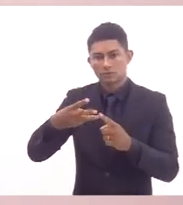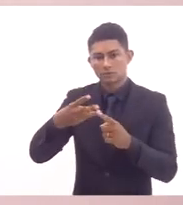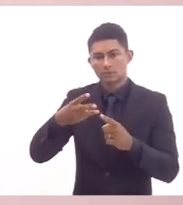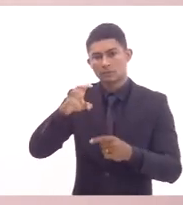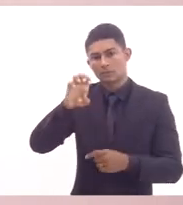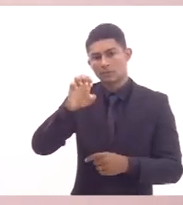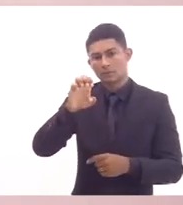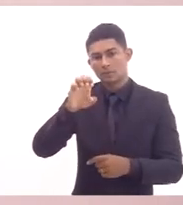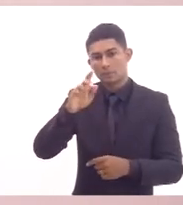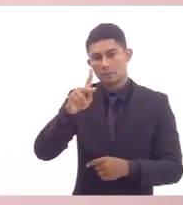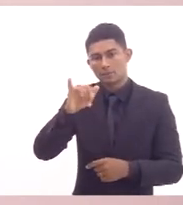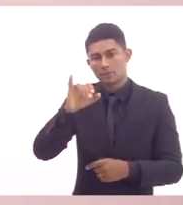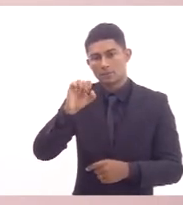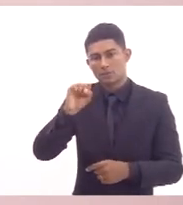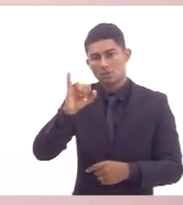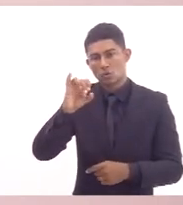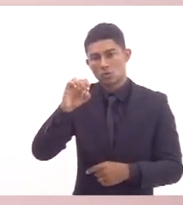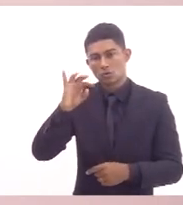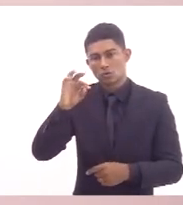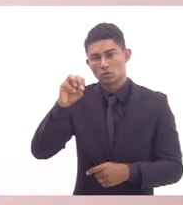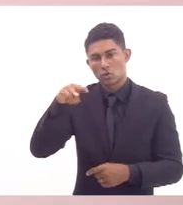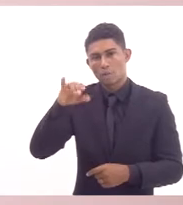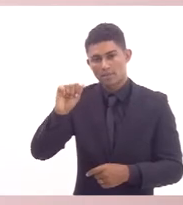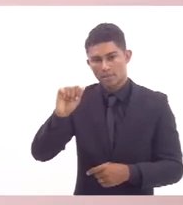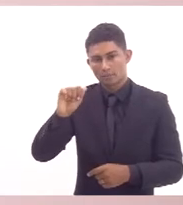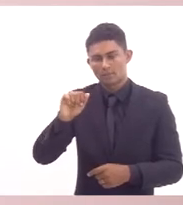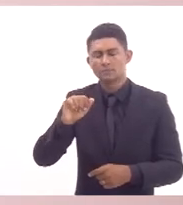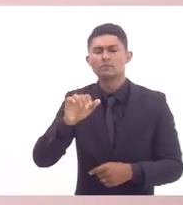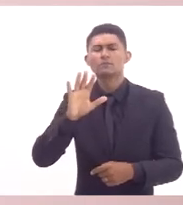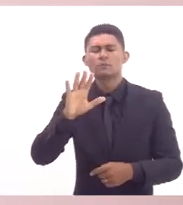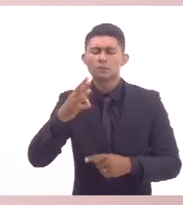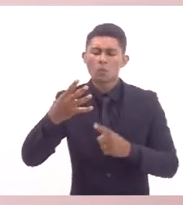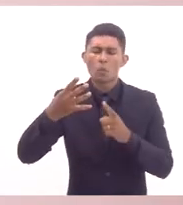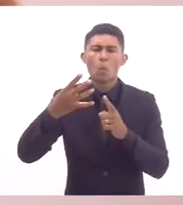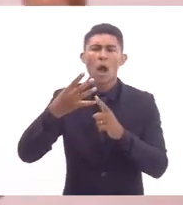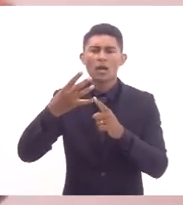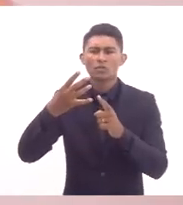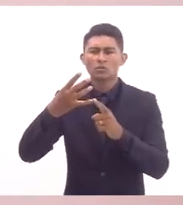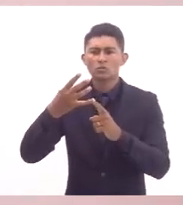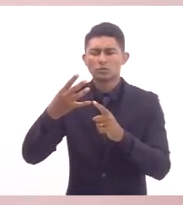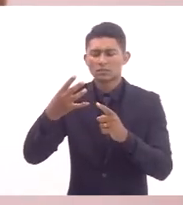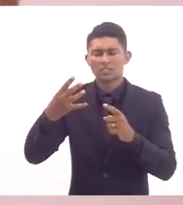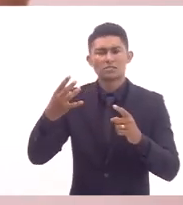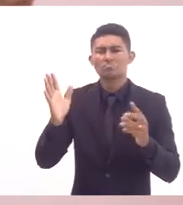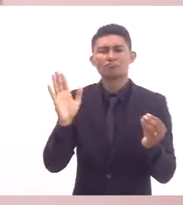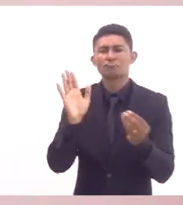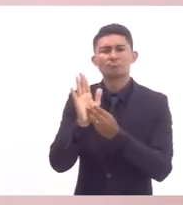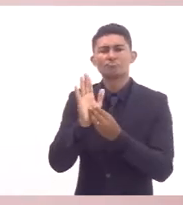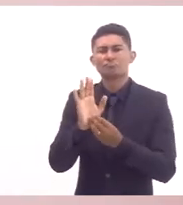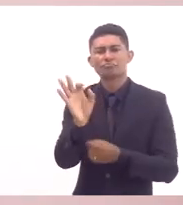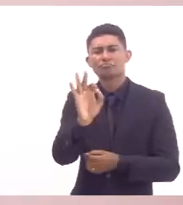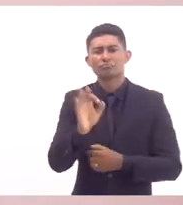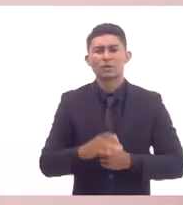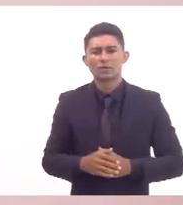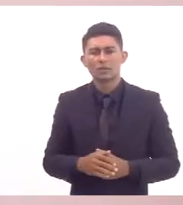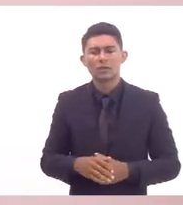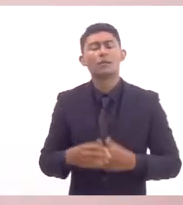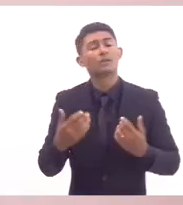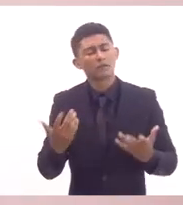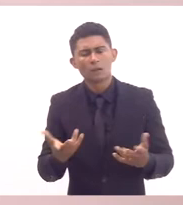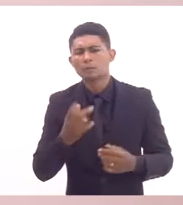kristeller não está citado E aí quando a gente ouve toda a esse debate né a